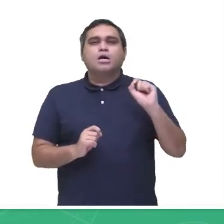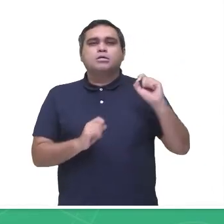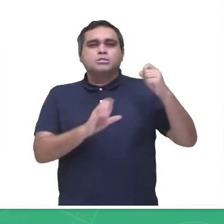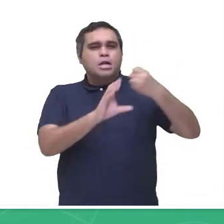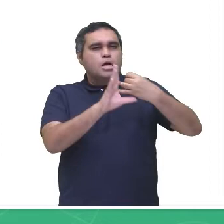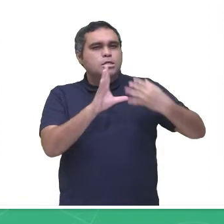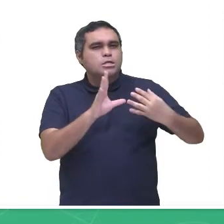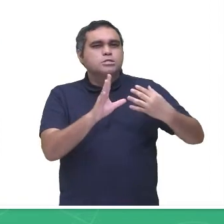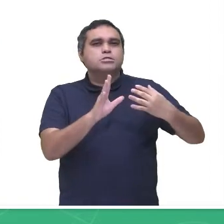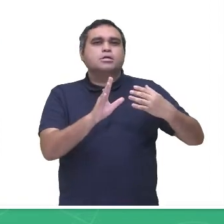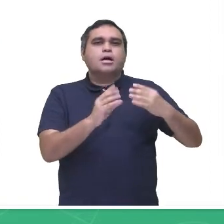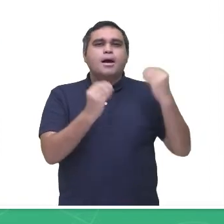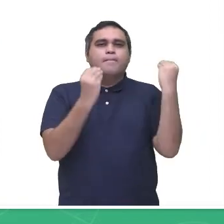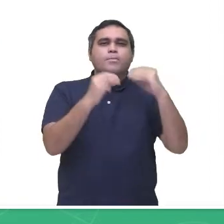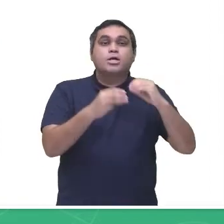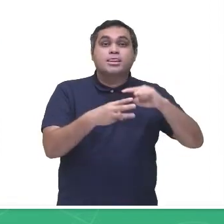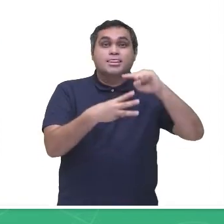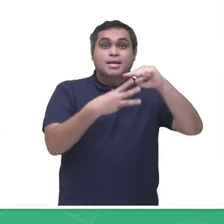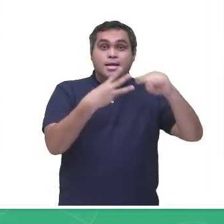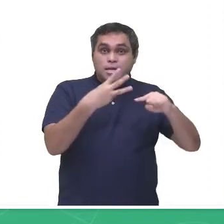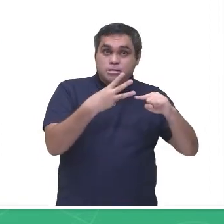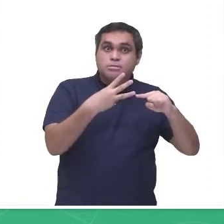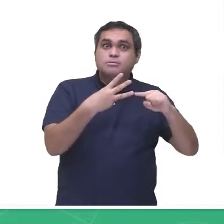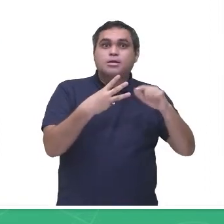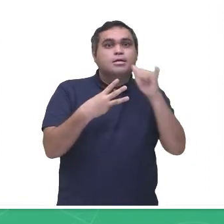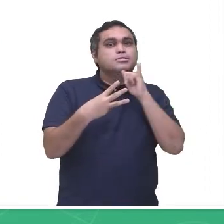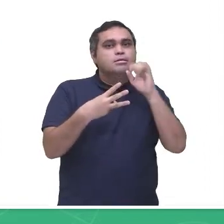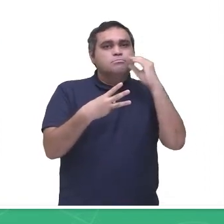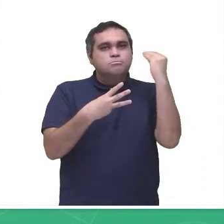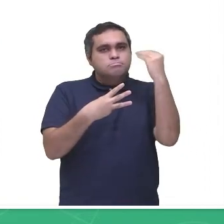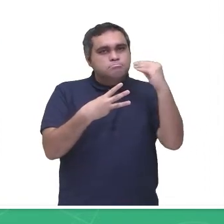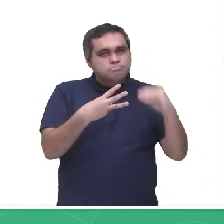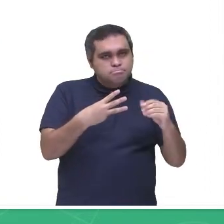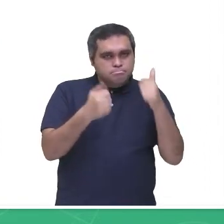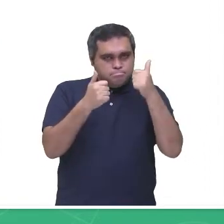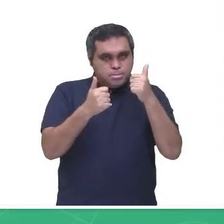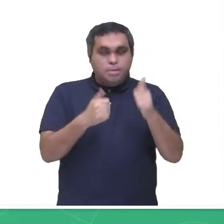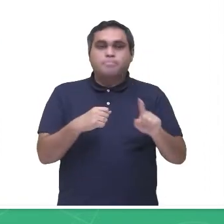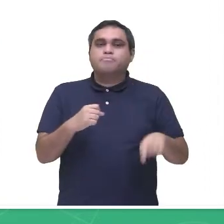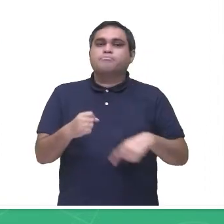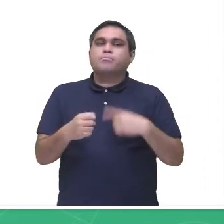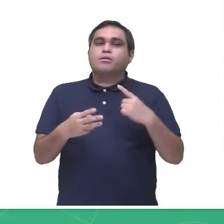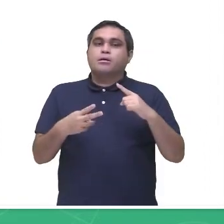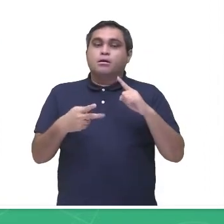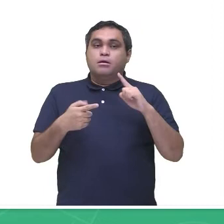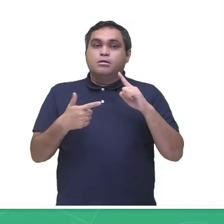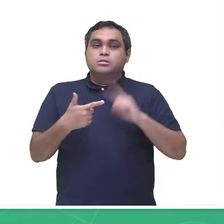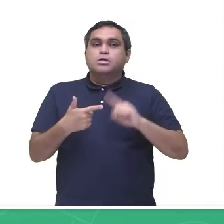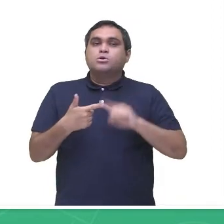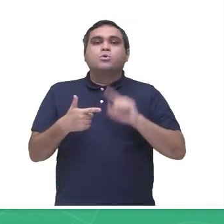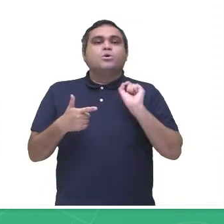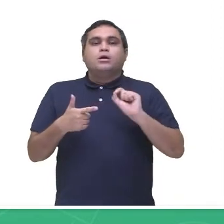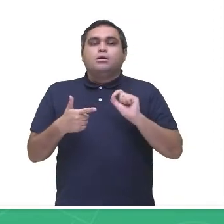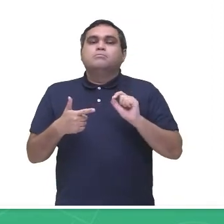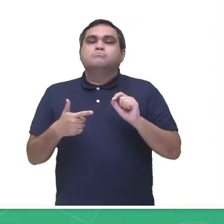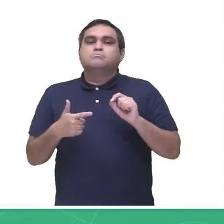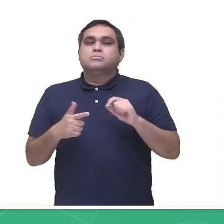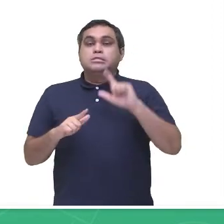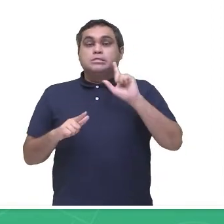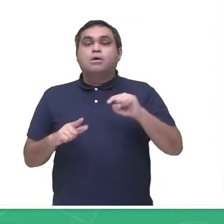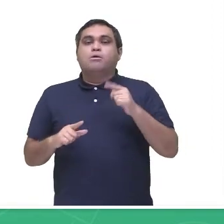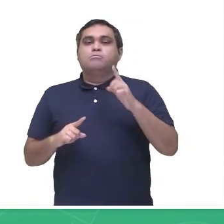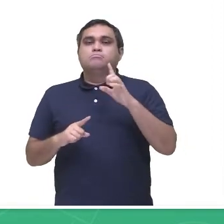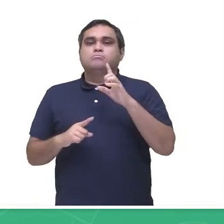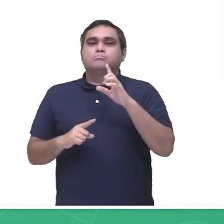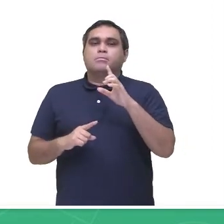representem a pintura barroca. Aí são 3 exemplos que vocês vão dar. Na segunda questão, A arquitetura barroca tem os seus ornamentos,